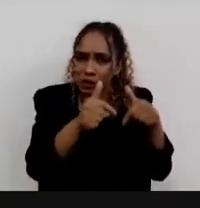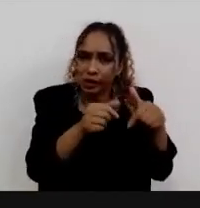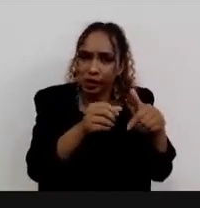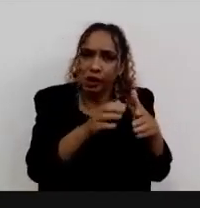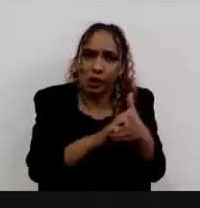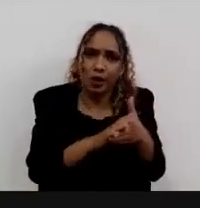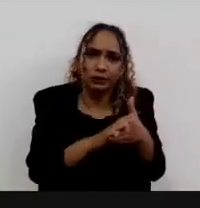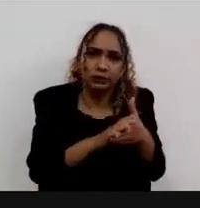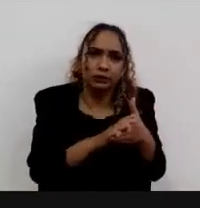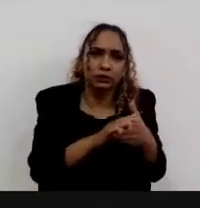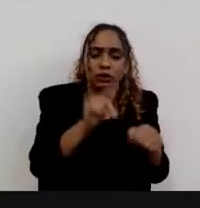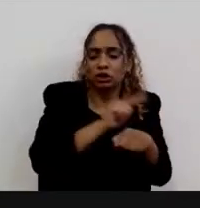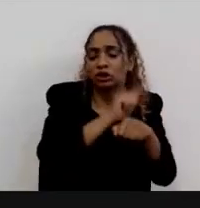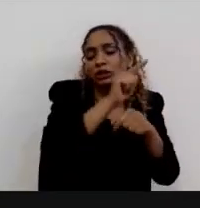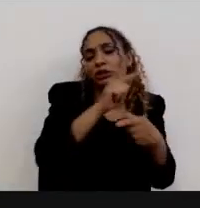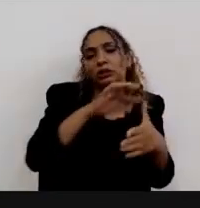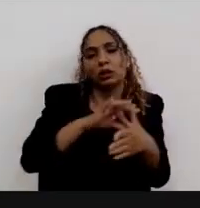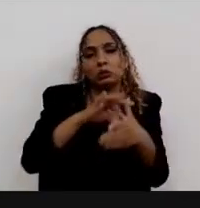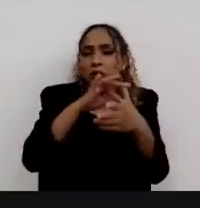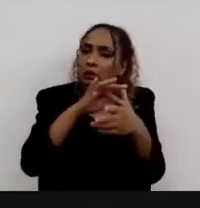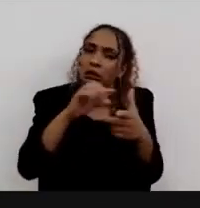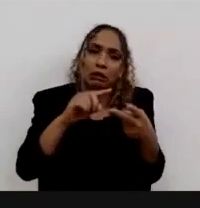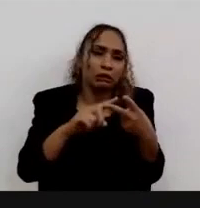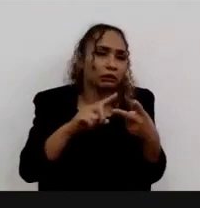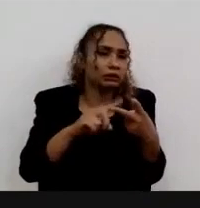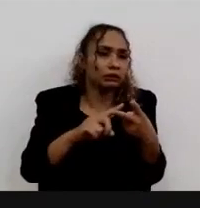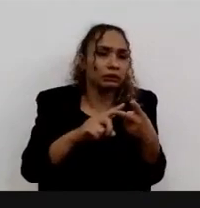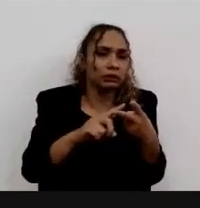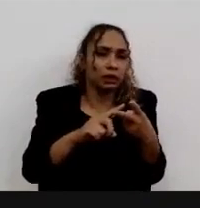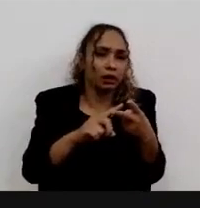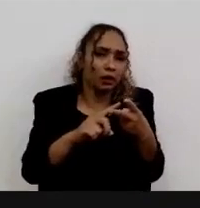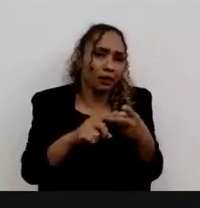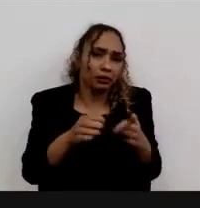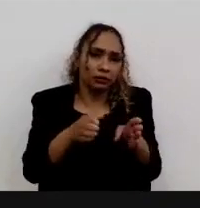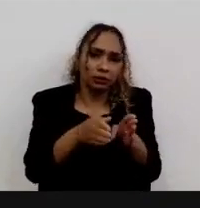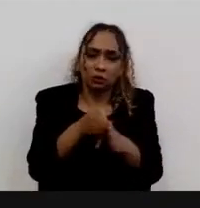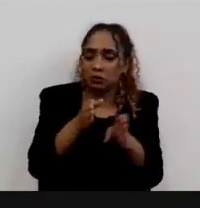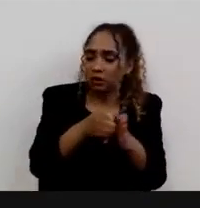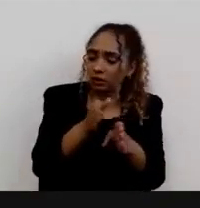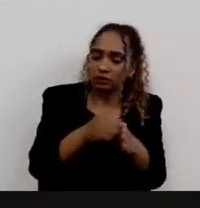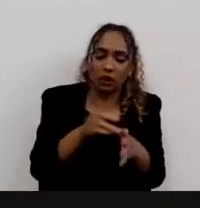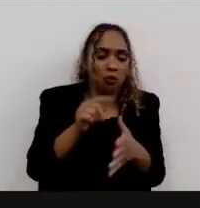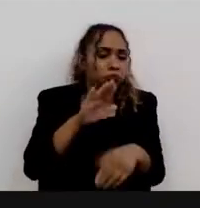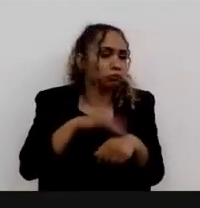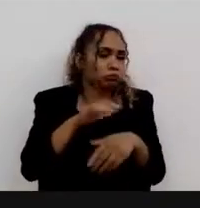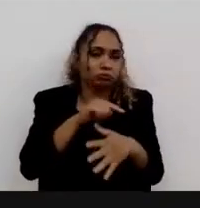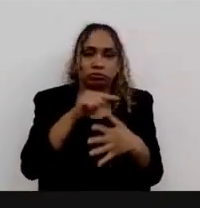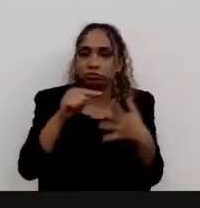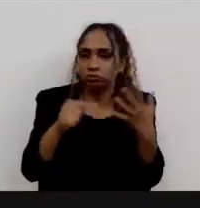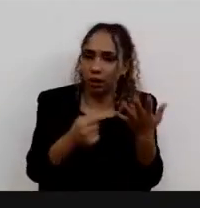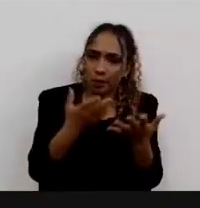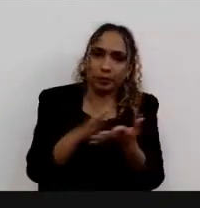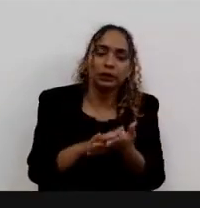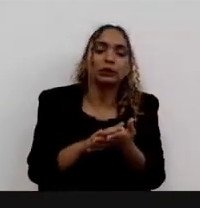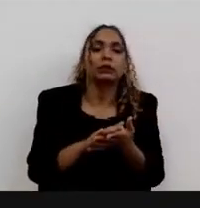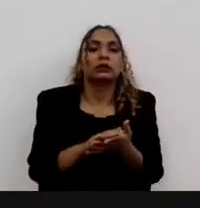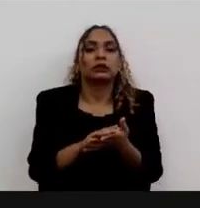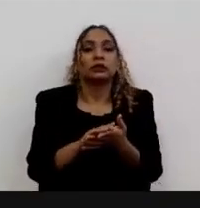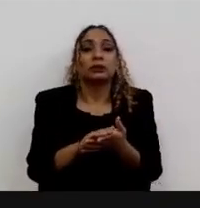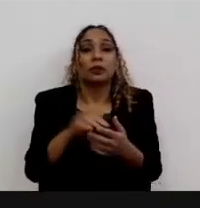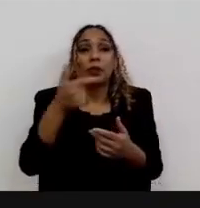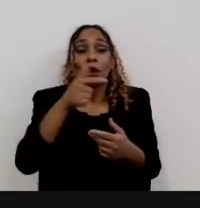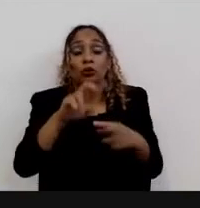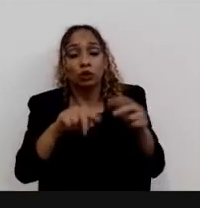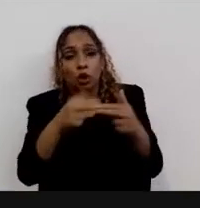sobre aspectos de gestão, liderança, cooperação e muito mais. Além disso, como elemento